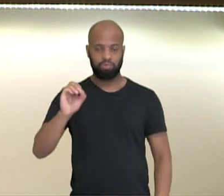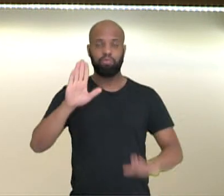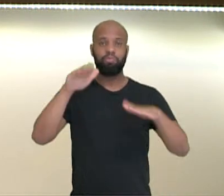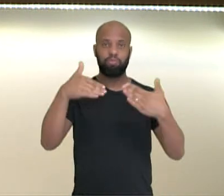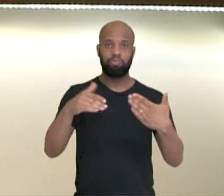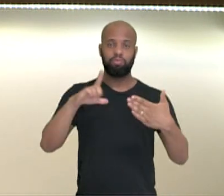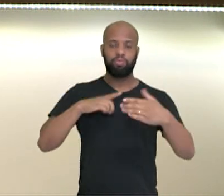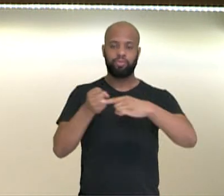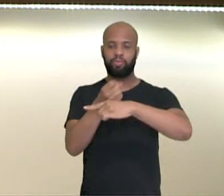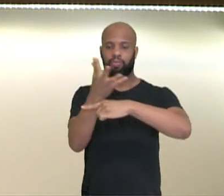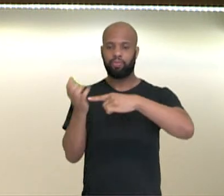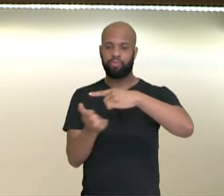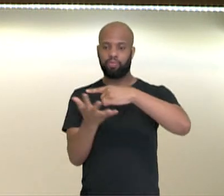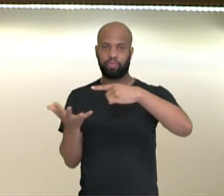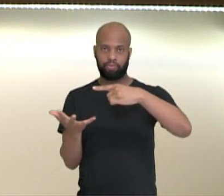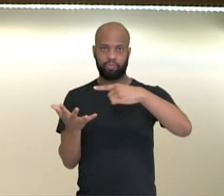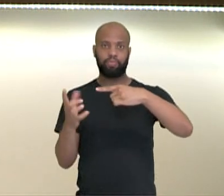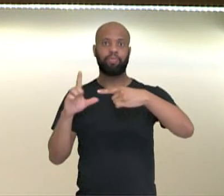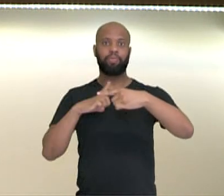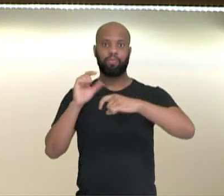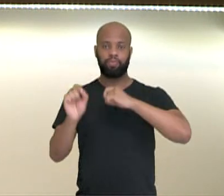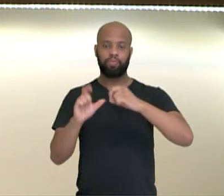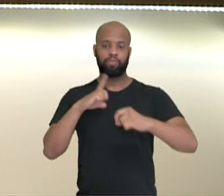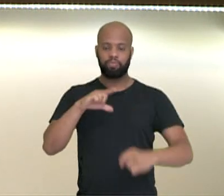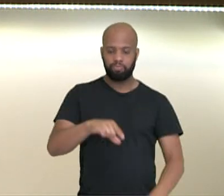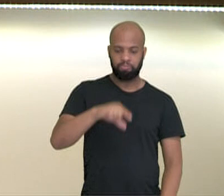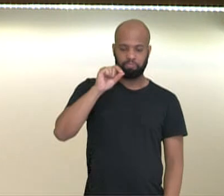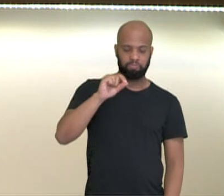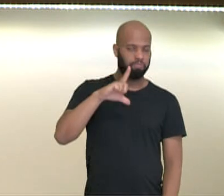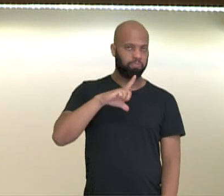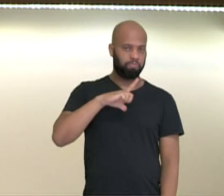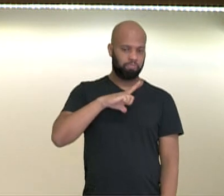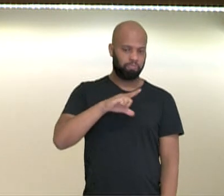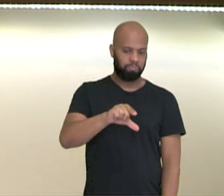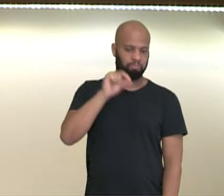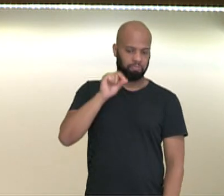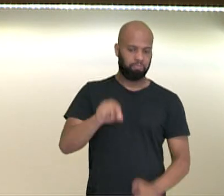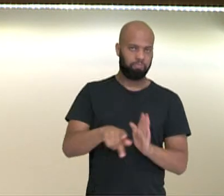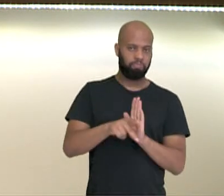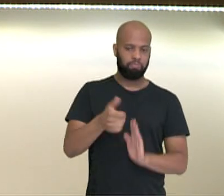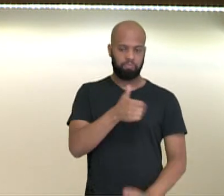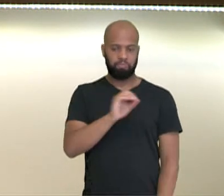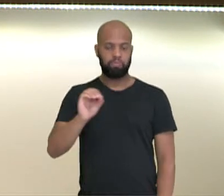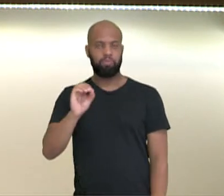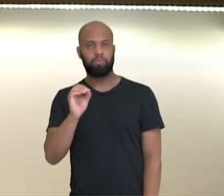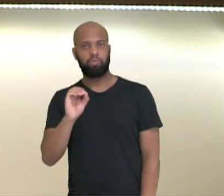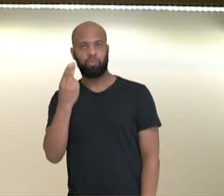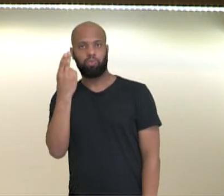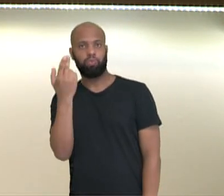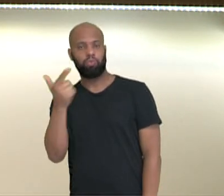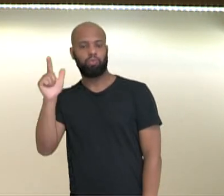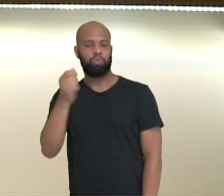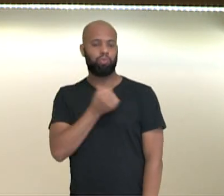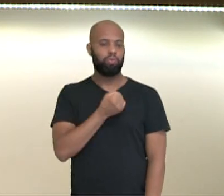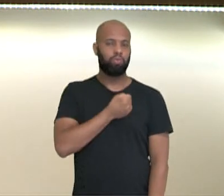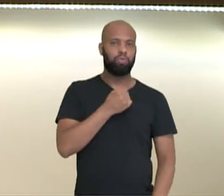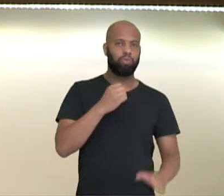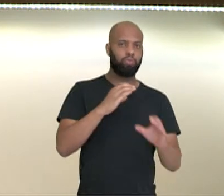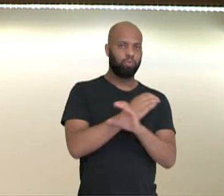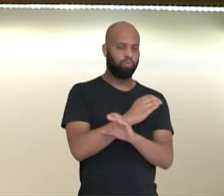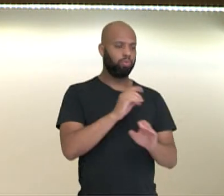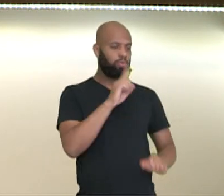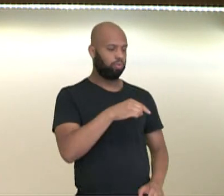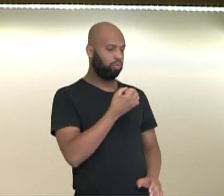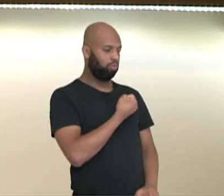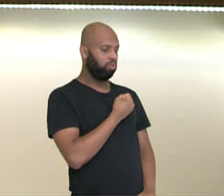é do que uma fração de 100. É um pedaço de 100 ou um pedaço de qualquer número inteiro, tá? Um pedaço de qualquer inteiro, não